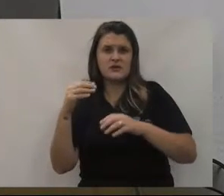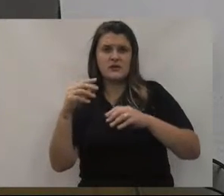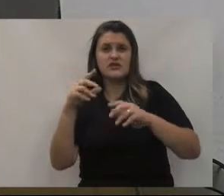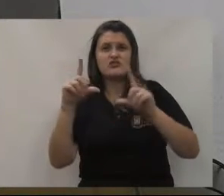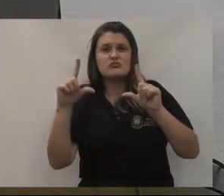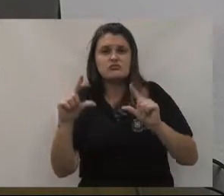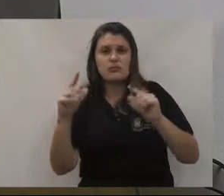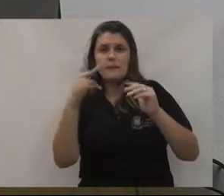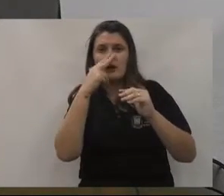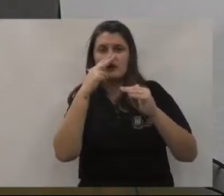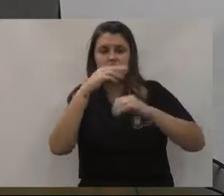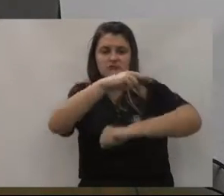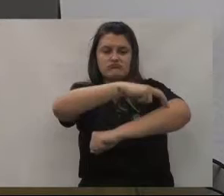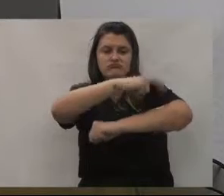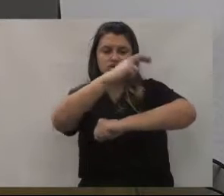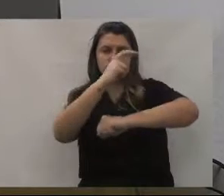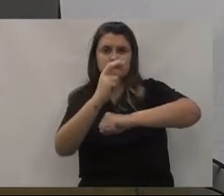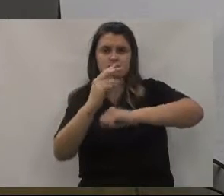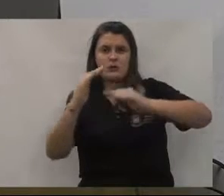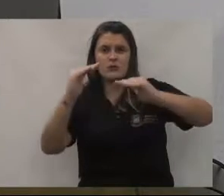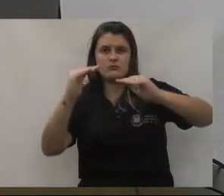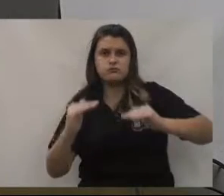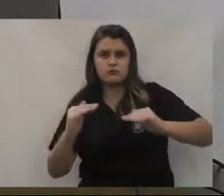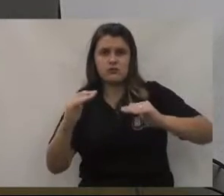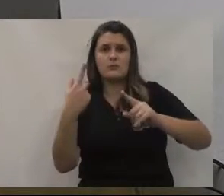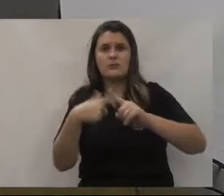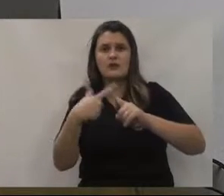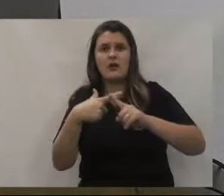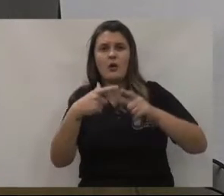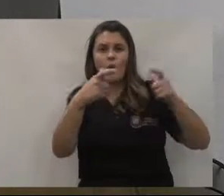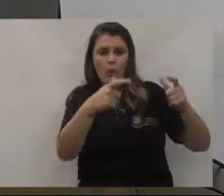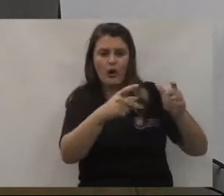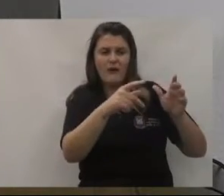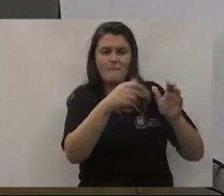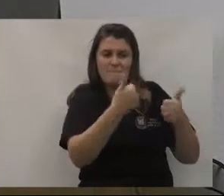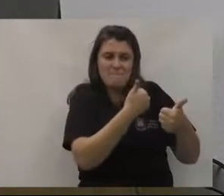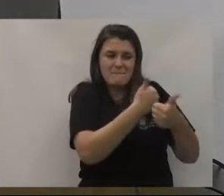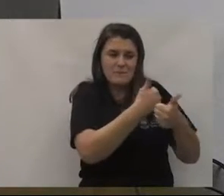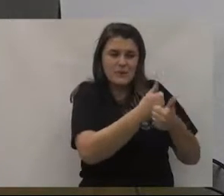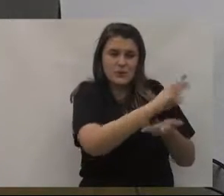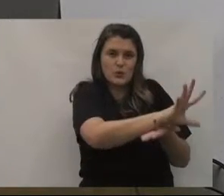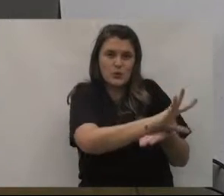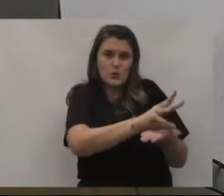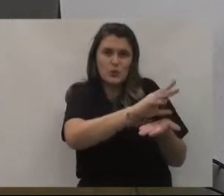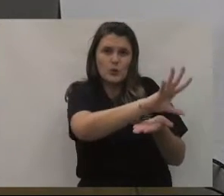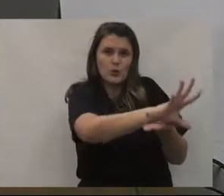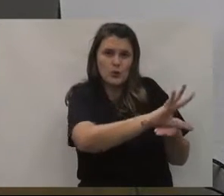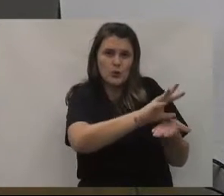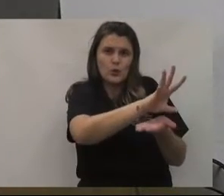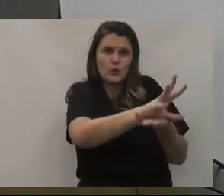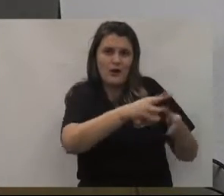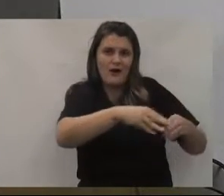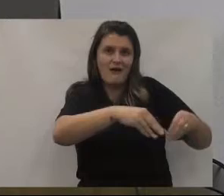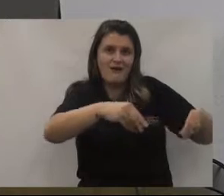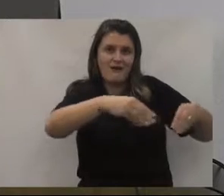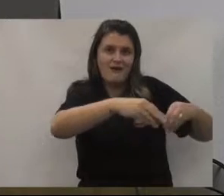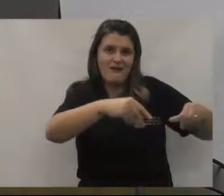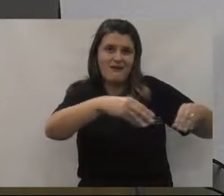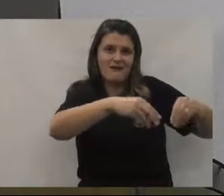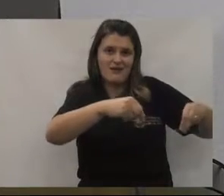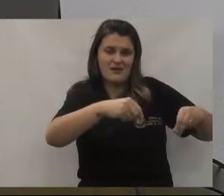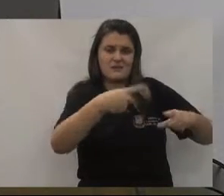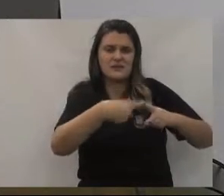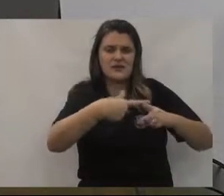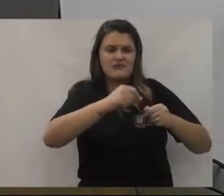afundou. Afundou porque aquela extração de areia que estão tirando não é do solo do rio, é do subsolo. Então, eles